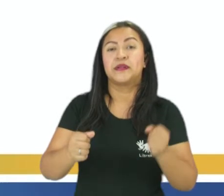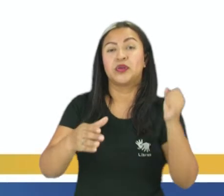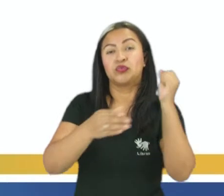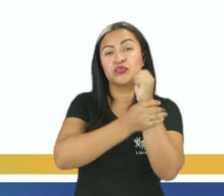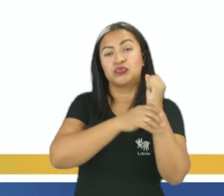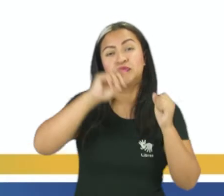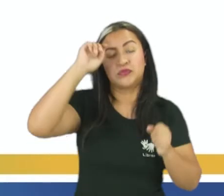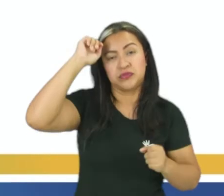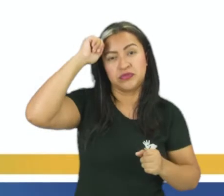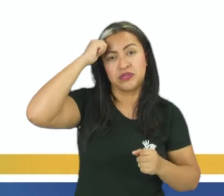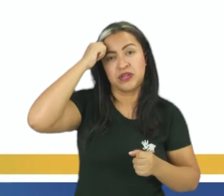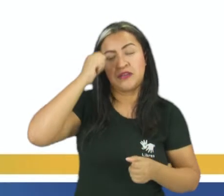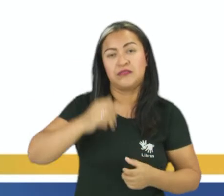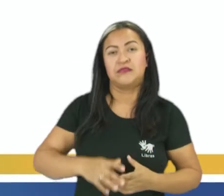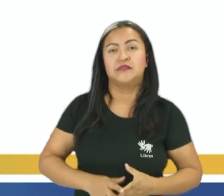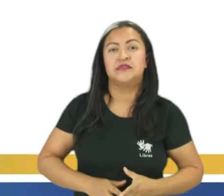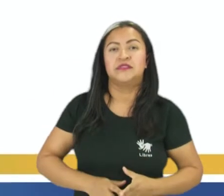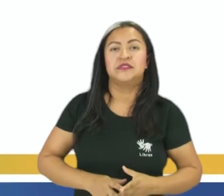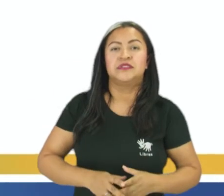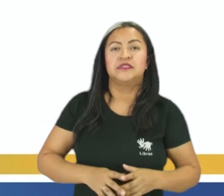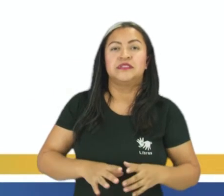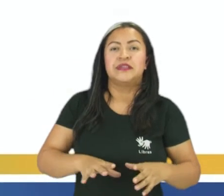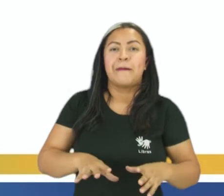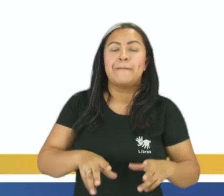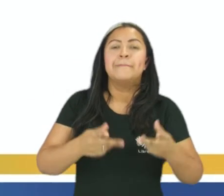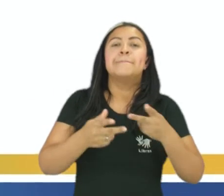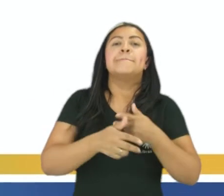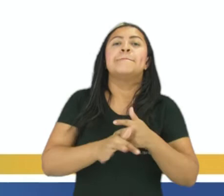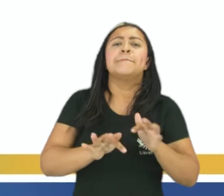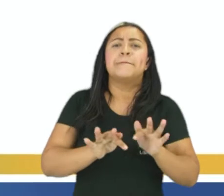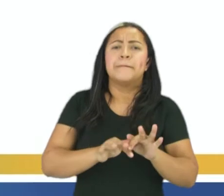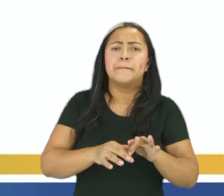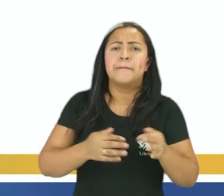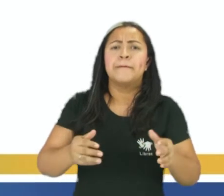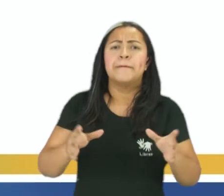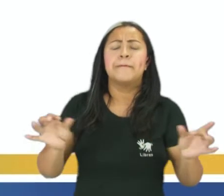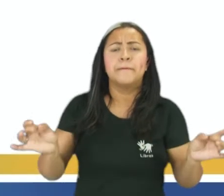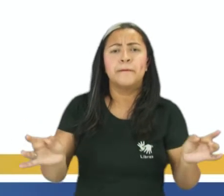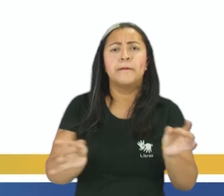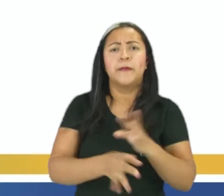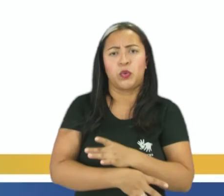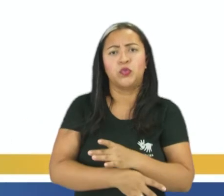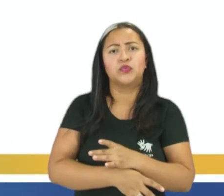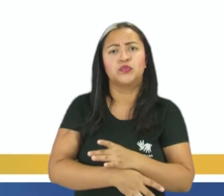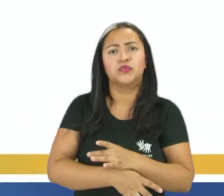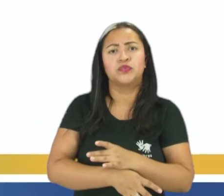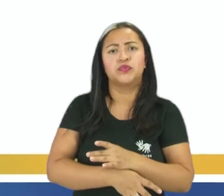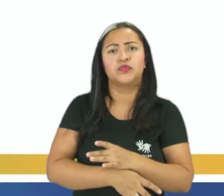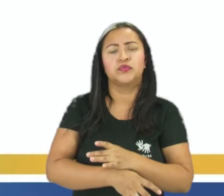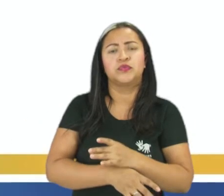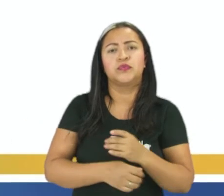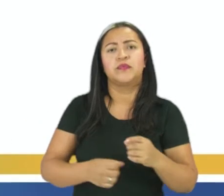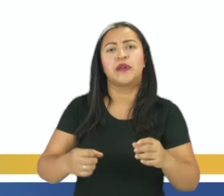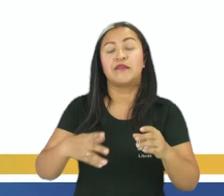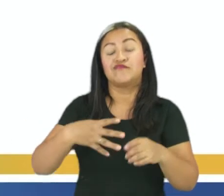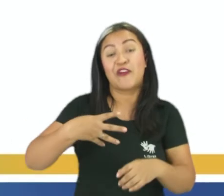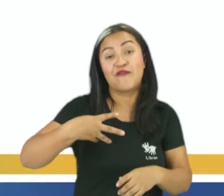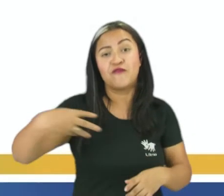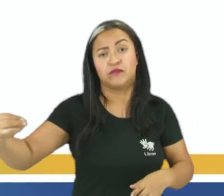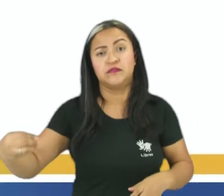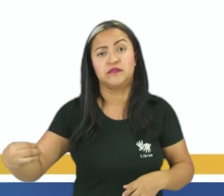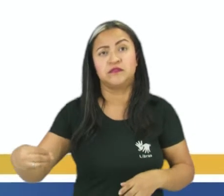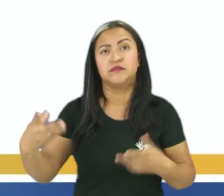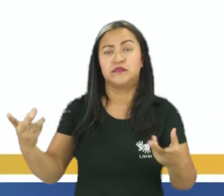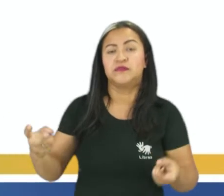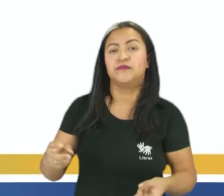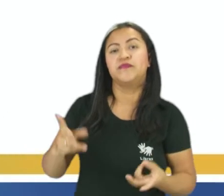né, aptos a defender-se, né, e para despistar, então, aí a polícia, né, e aí eles também utilizavam esses cantos africanos, né, e